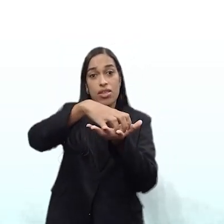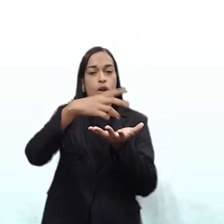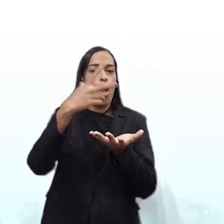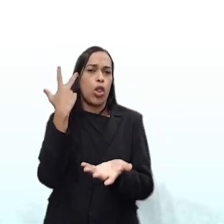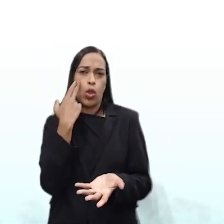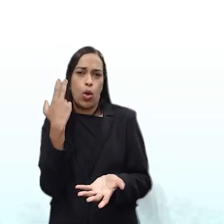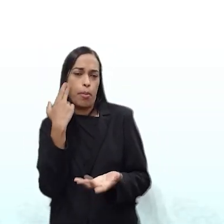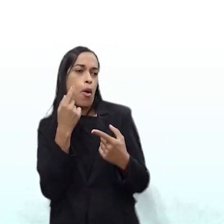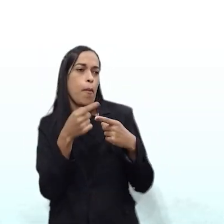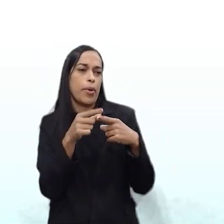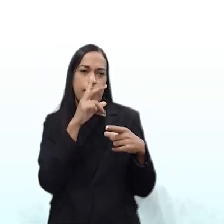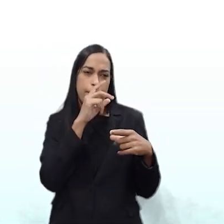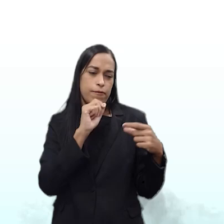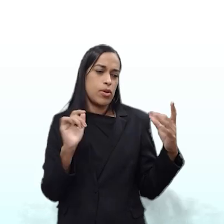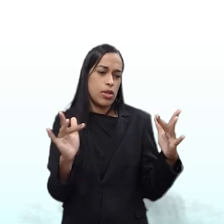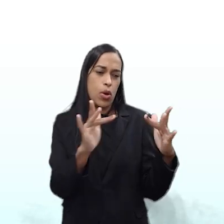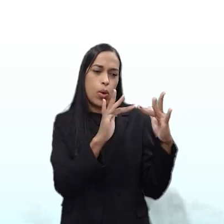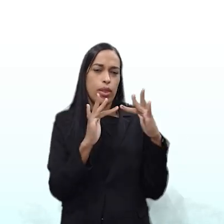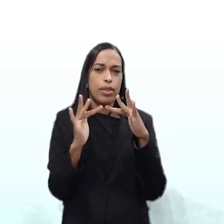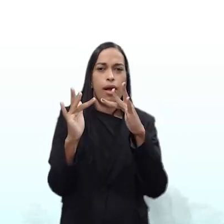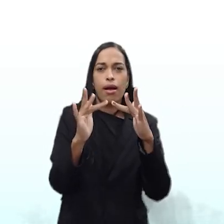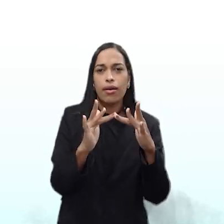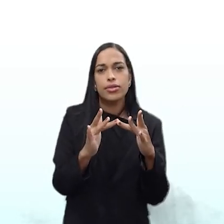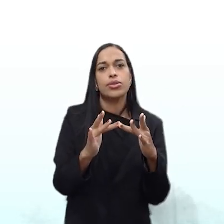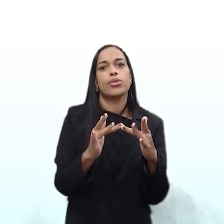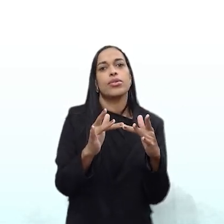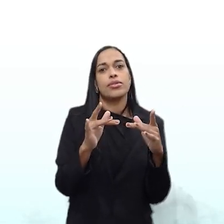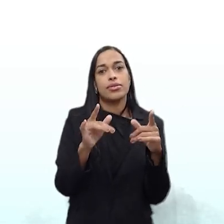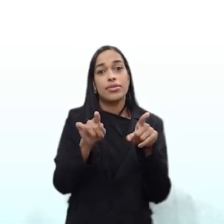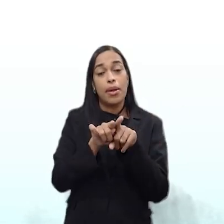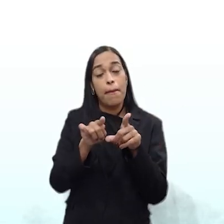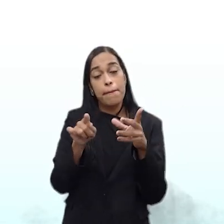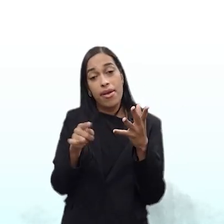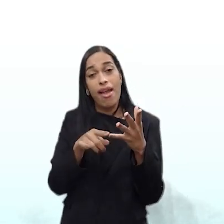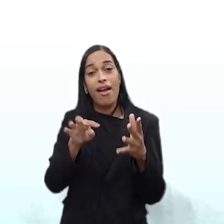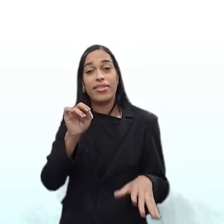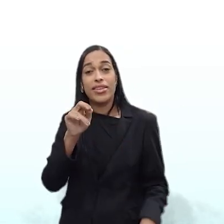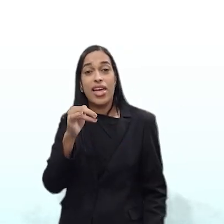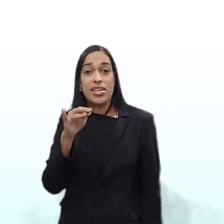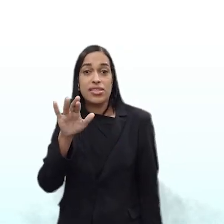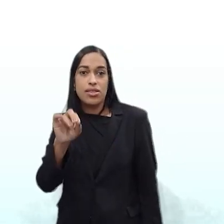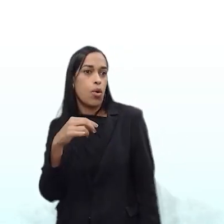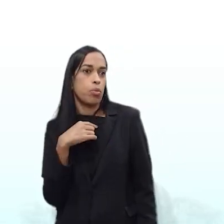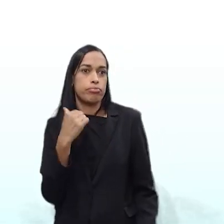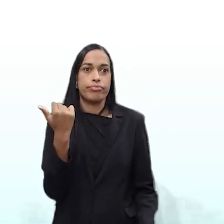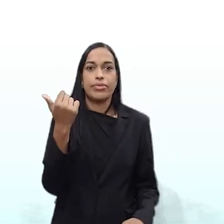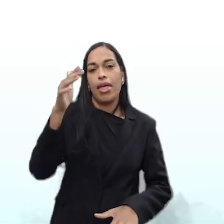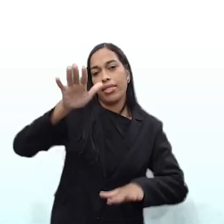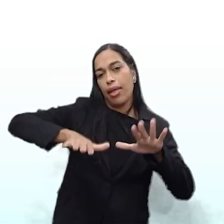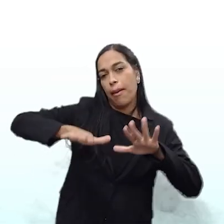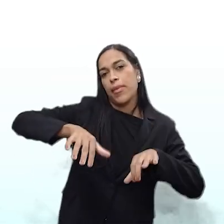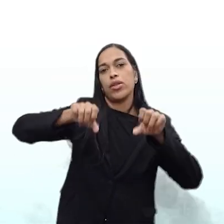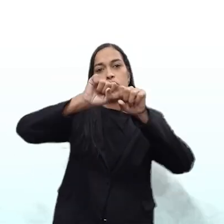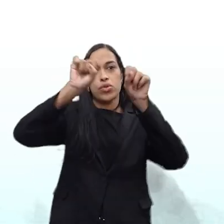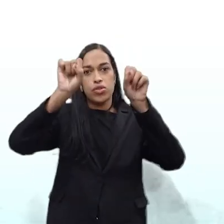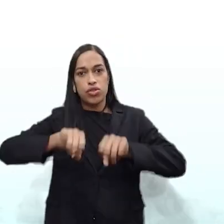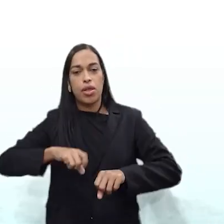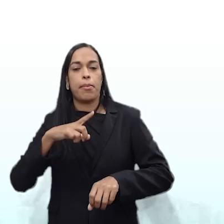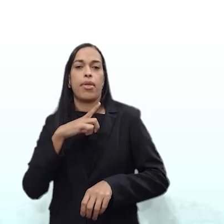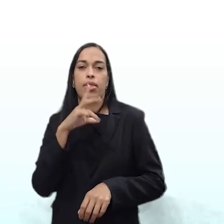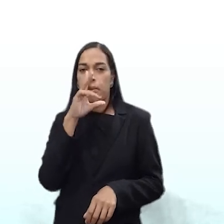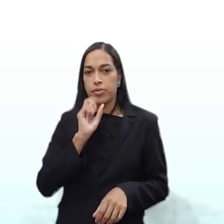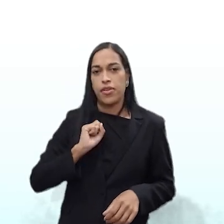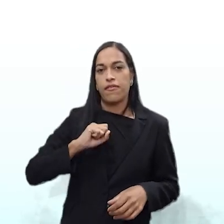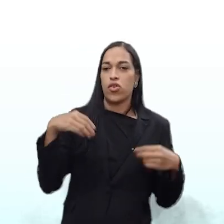a força do contato, que depende da superfície, atração, que é quando existe um fio, que também não tem fórmula, depende do sistema. Temos a